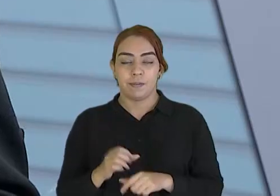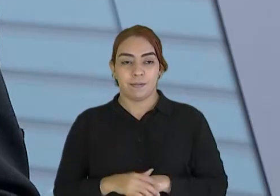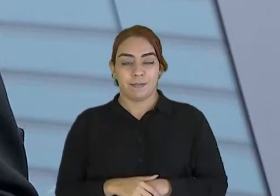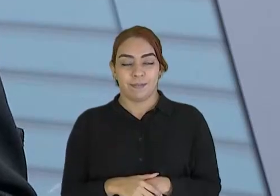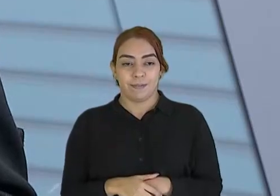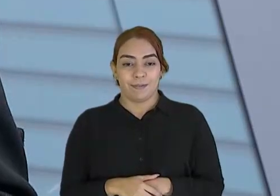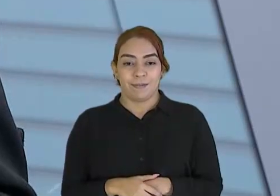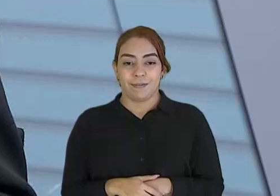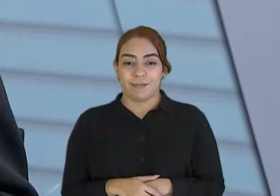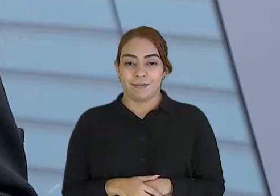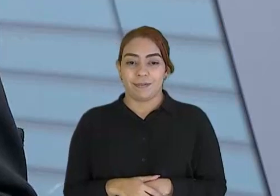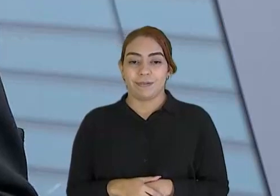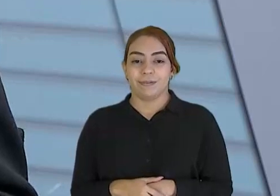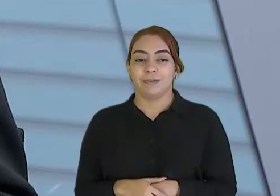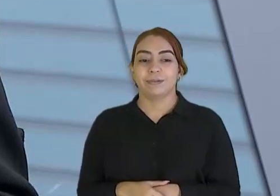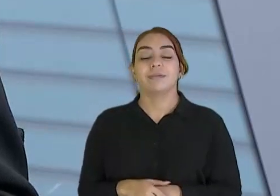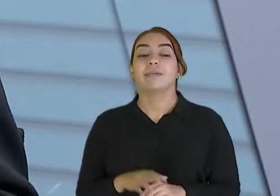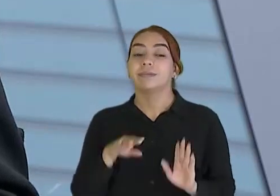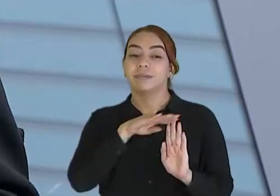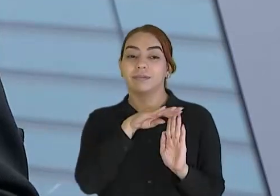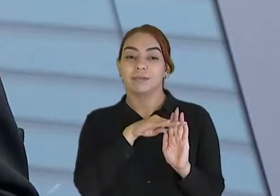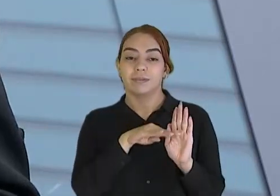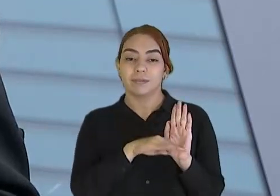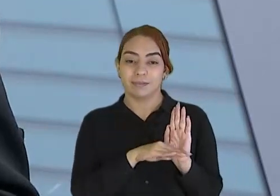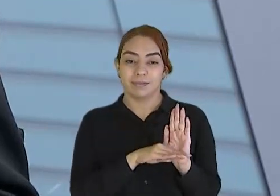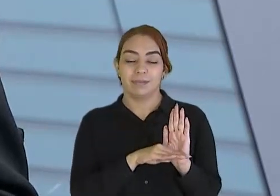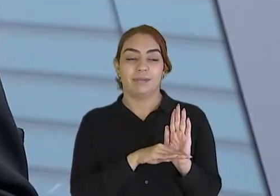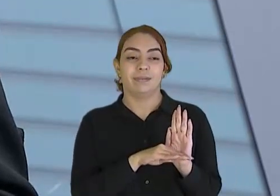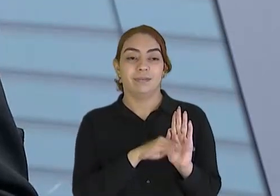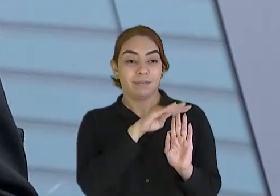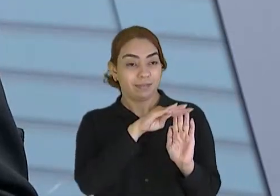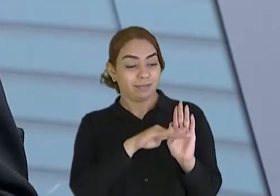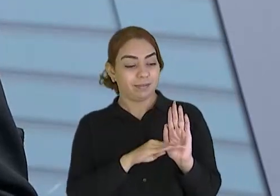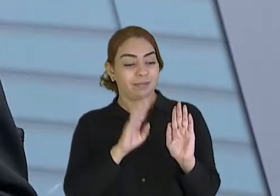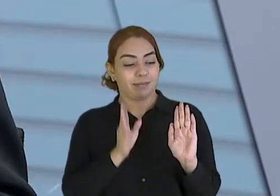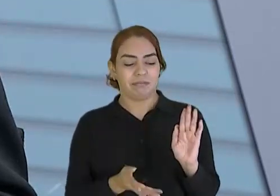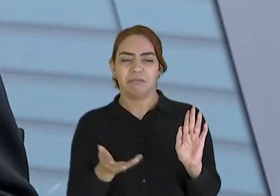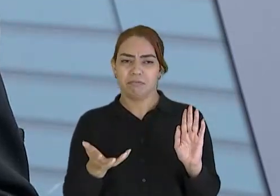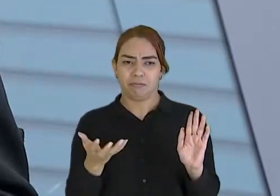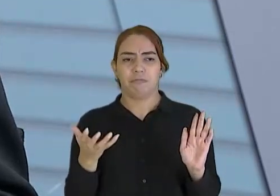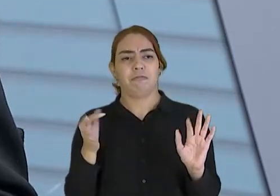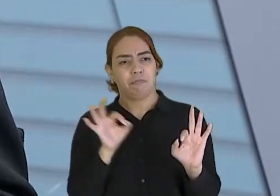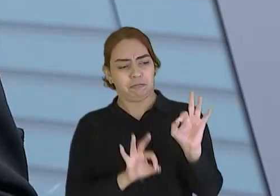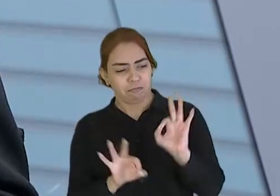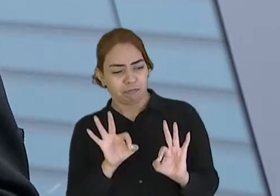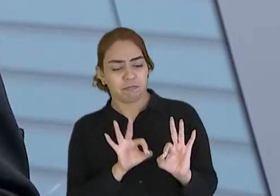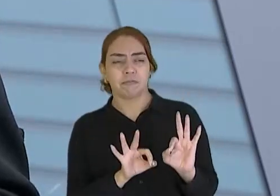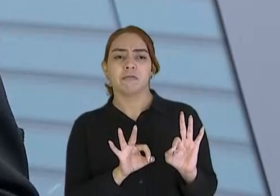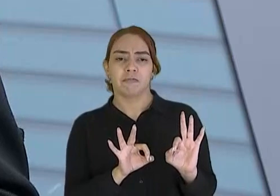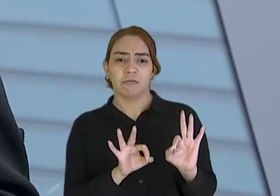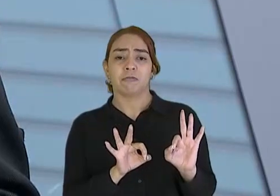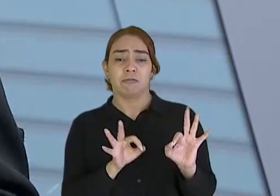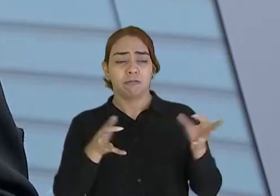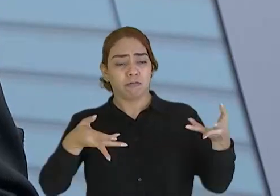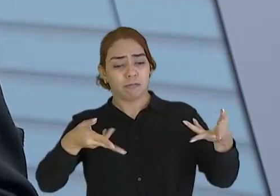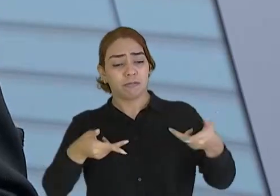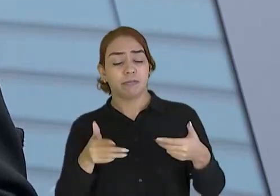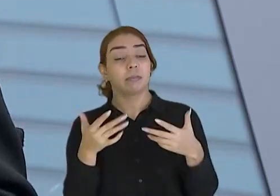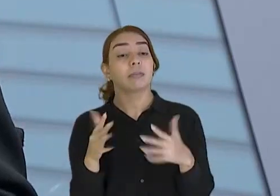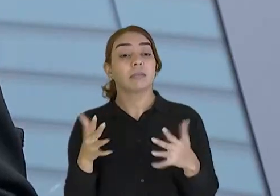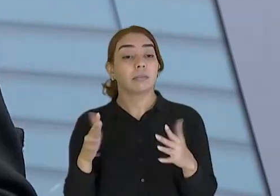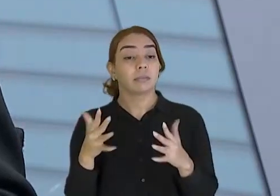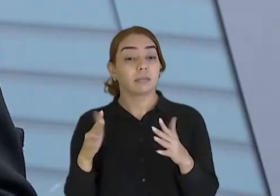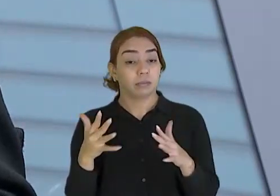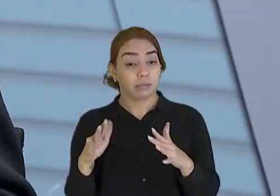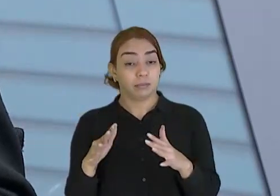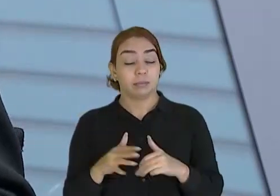programa, eu estou aqui com a programação, quero de antemão, professor, parabenizar o cuidado lá